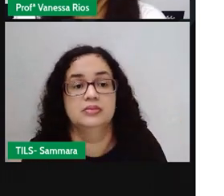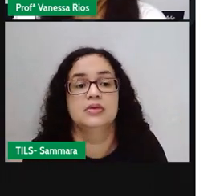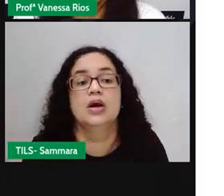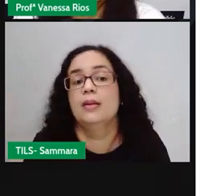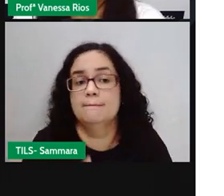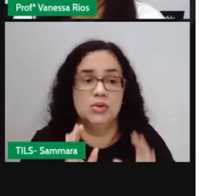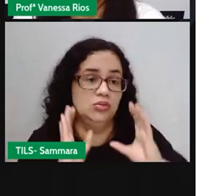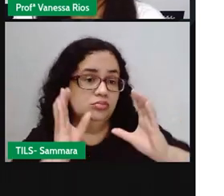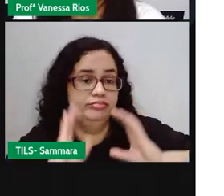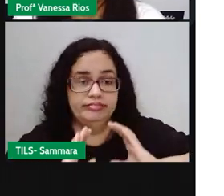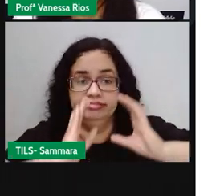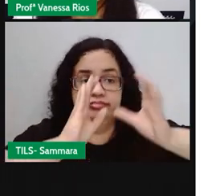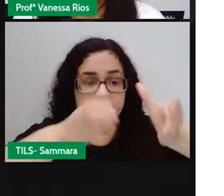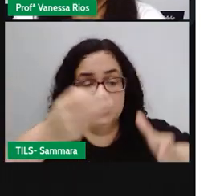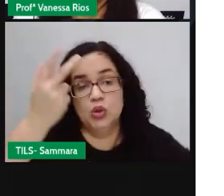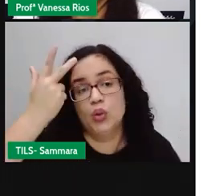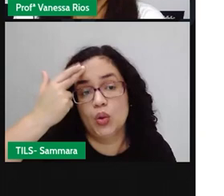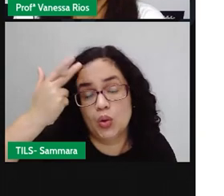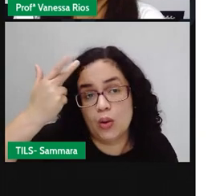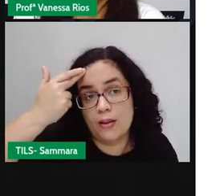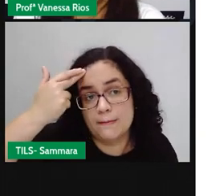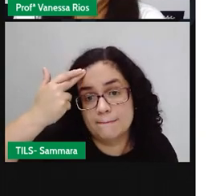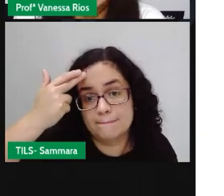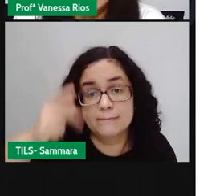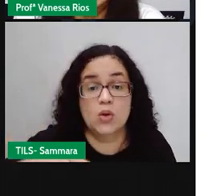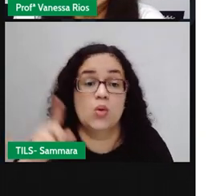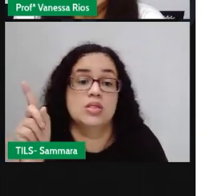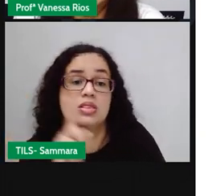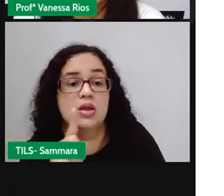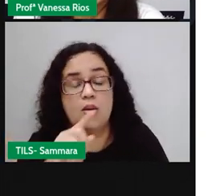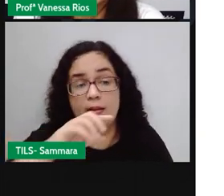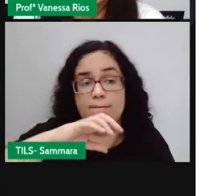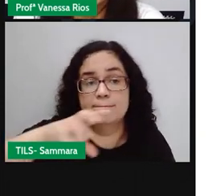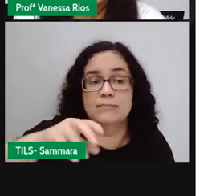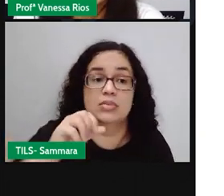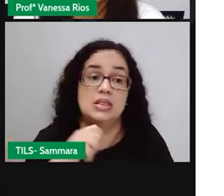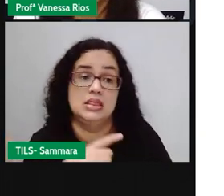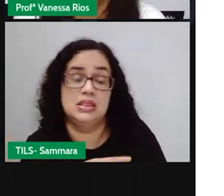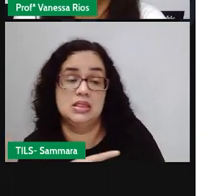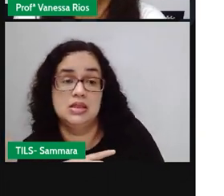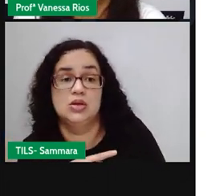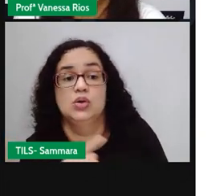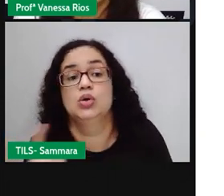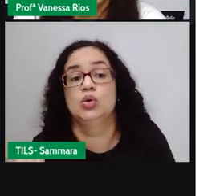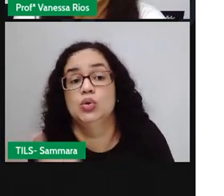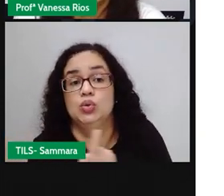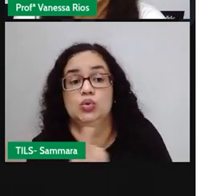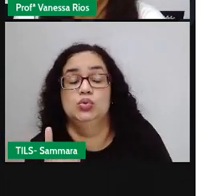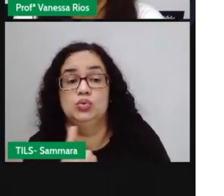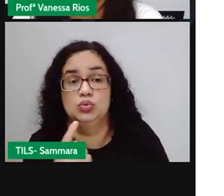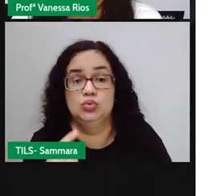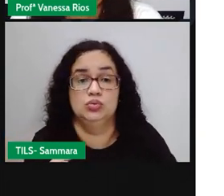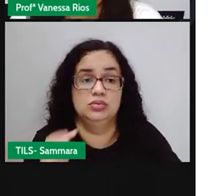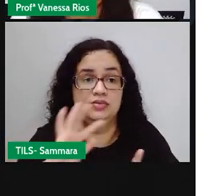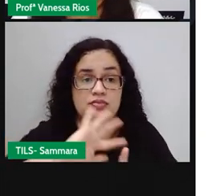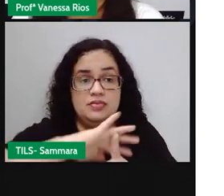dois rolam aí. Agora, os não poliedros, eles possuem pelo menos uma das faces,